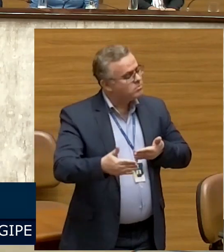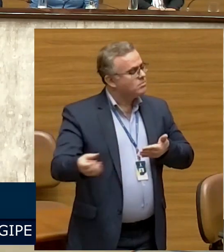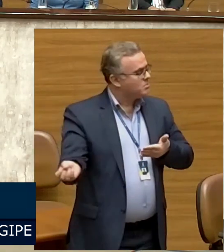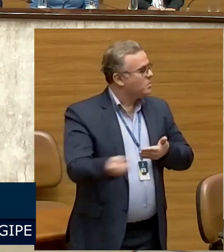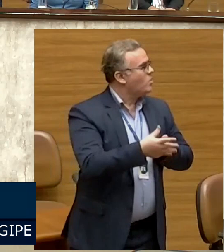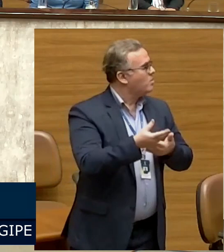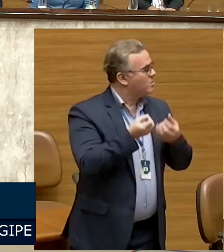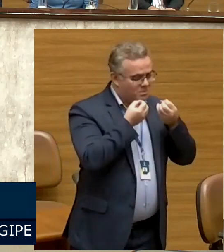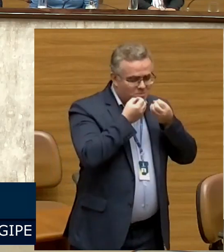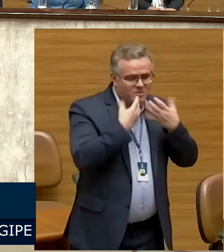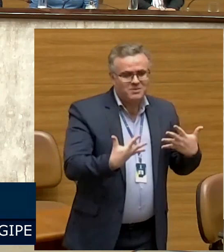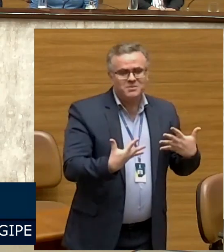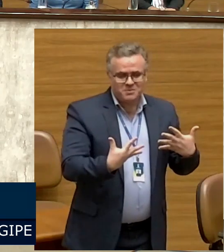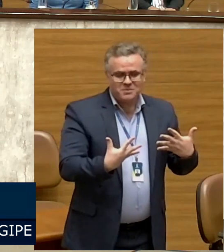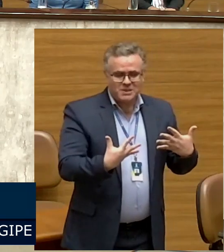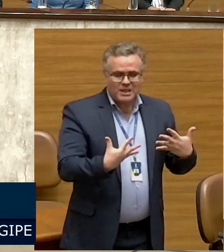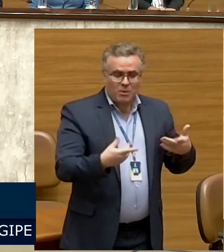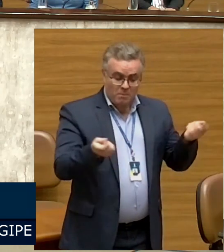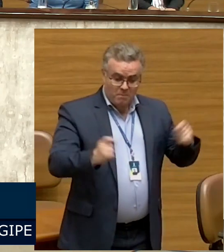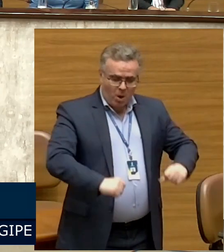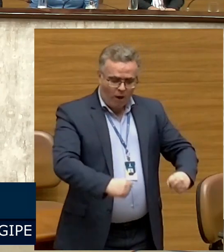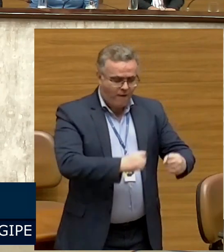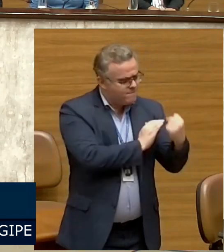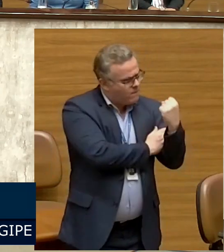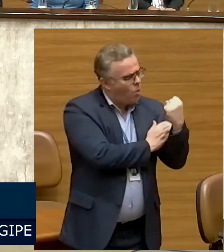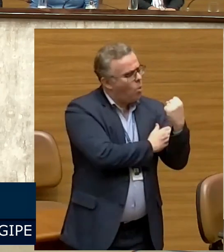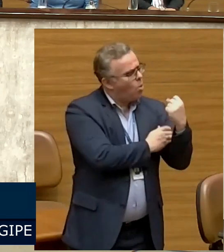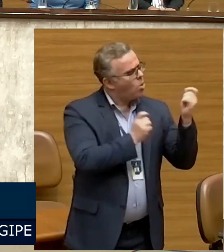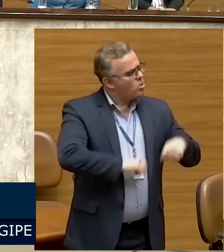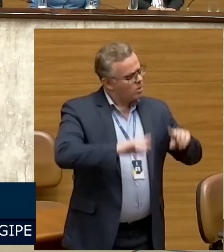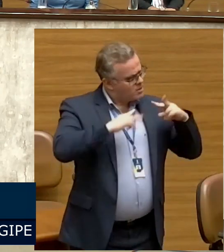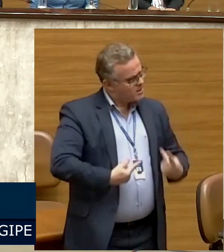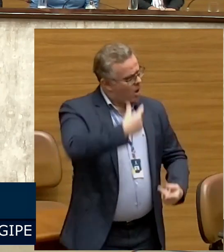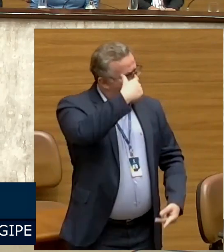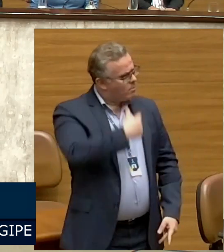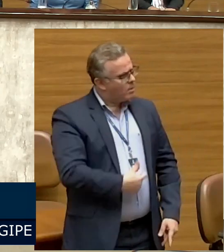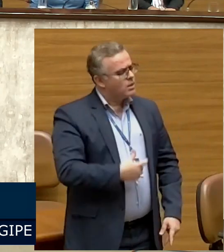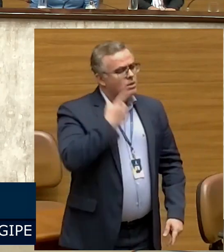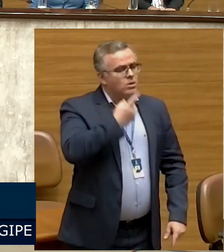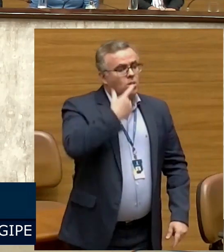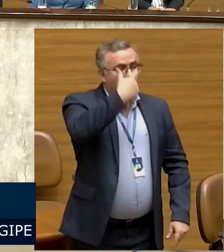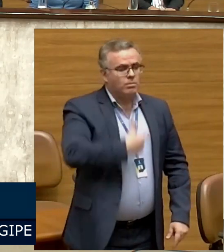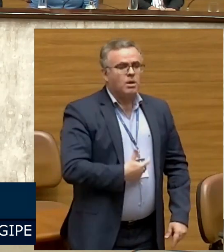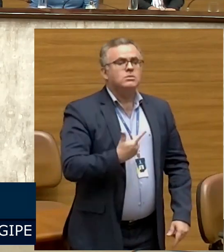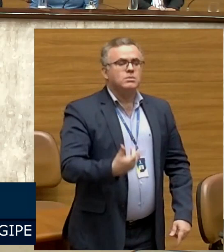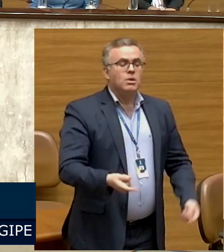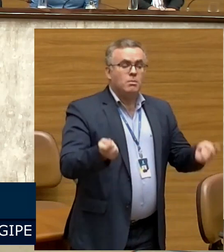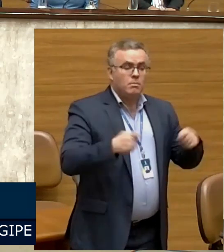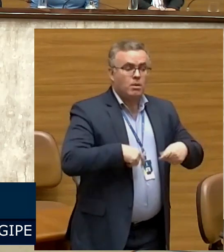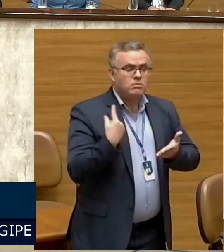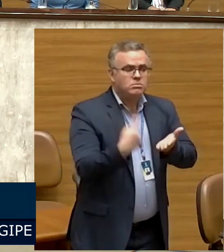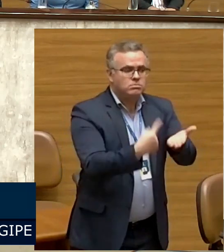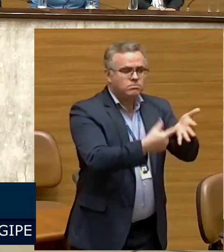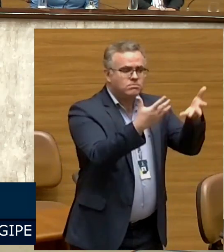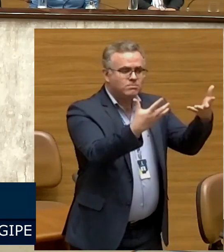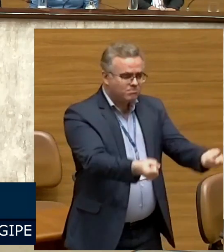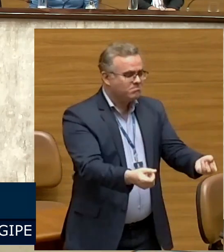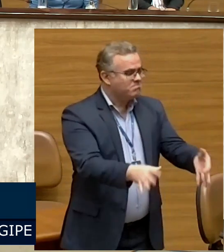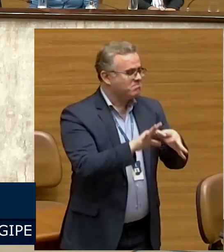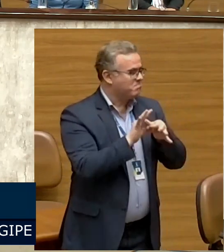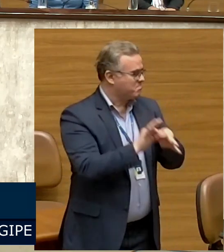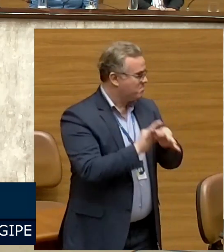acompanho, o quanto isso me fortalece como ser humano, né, como parlamentar, e podem contar comigo,